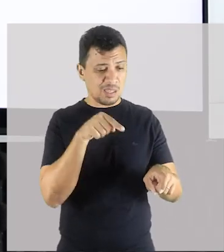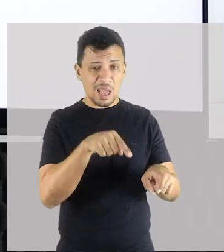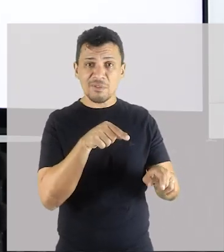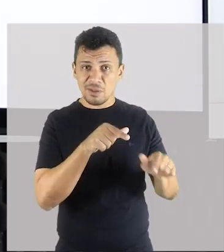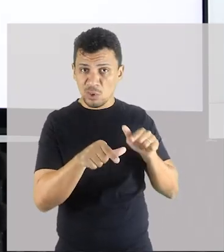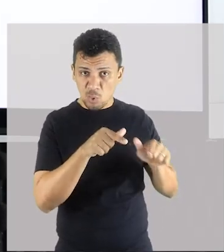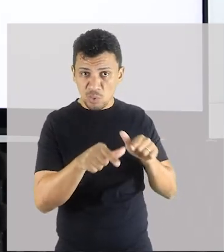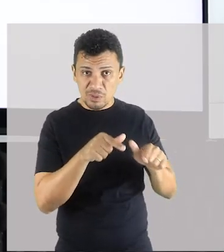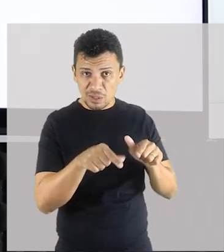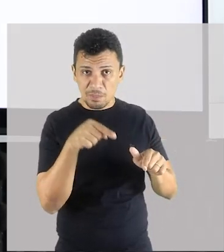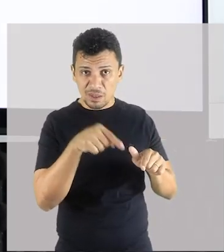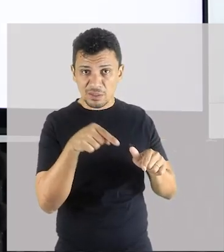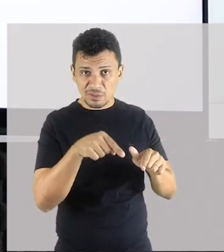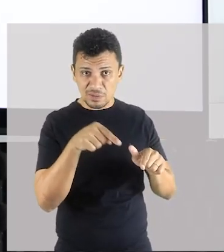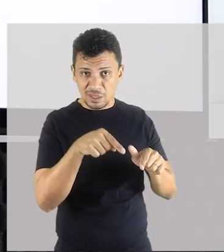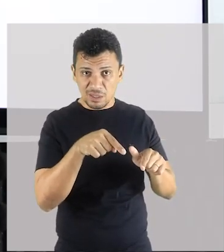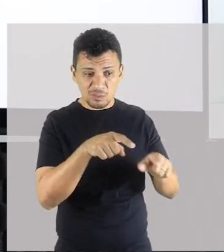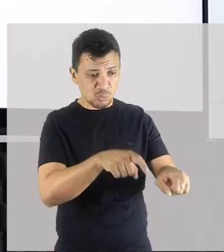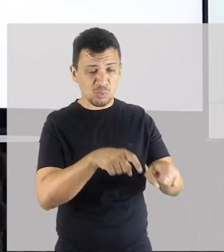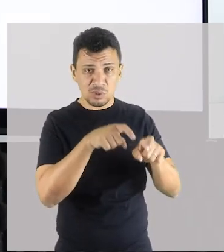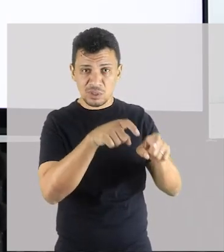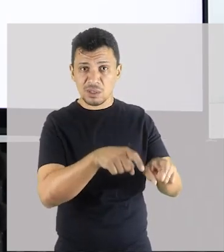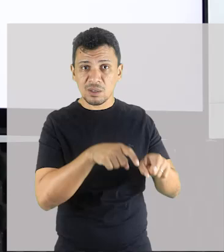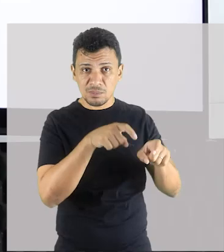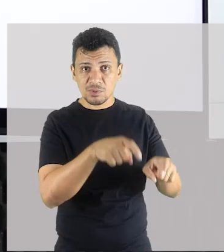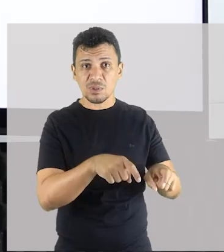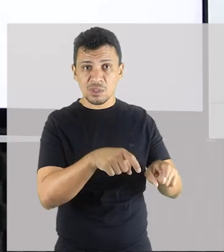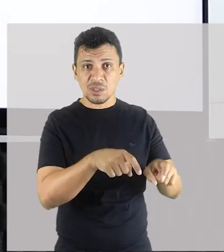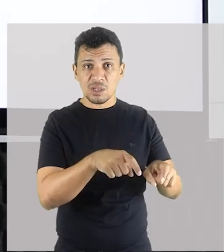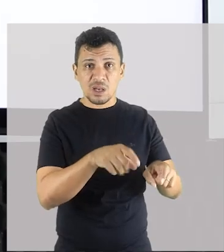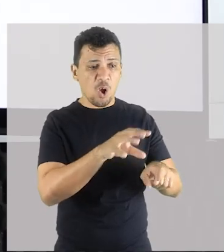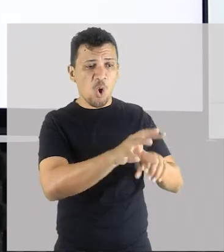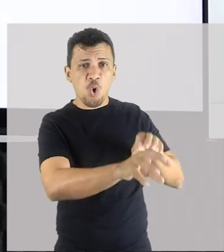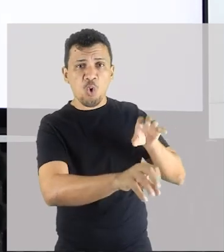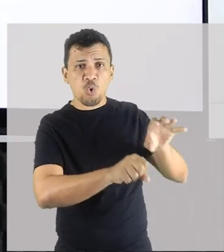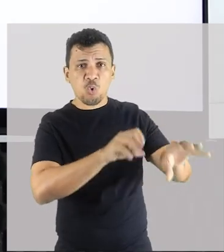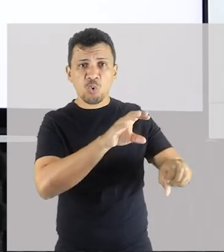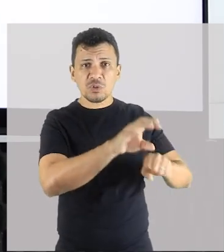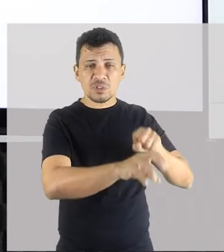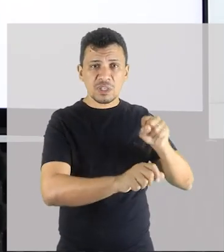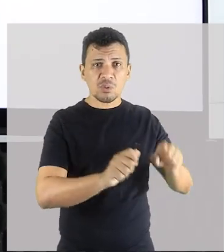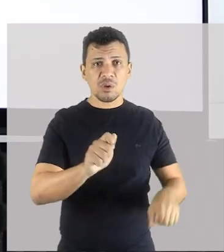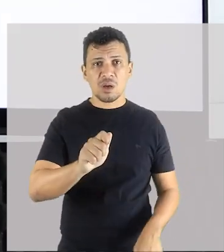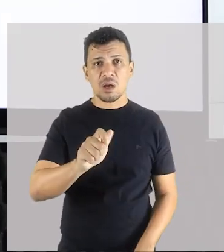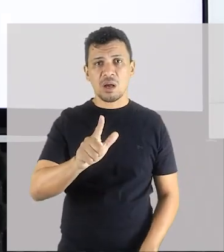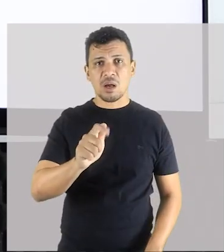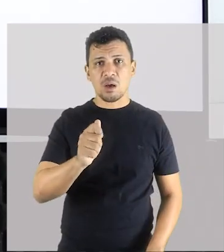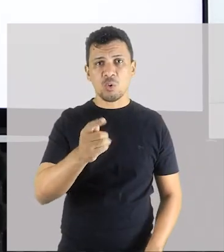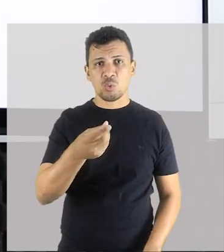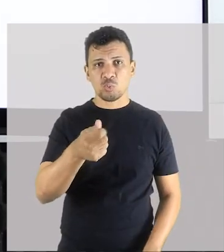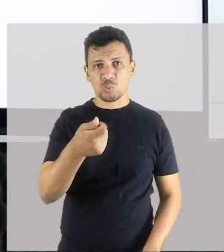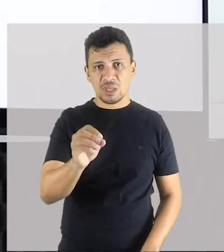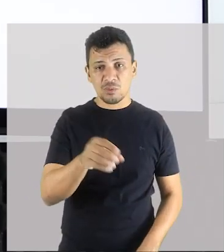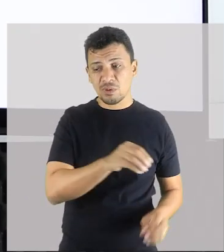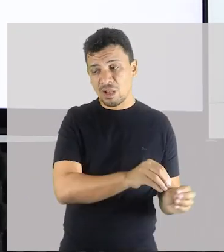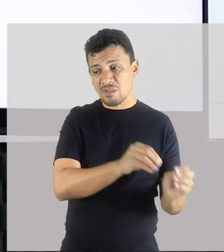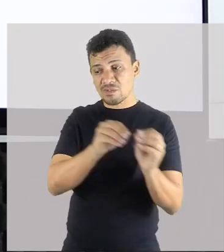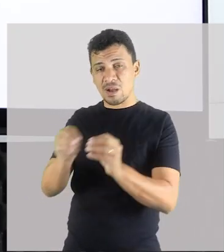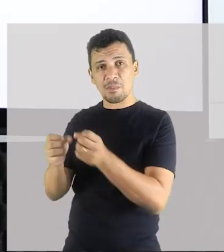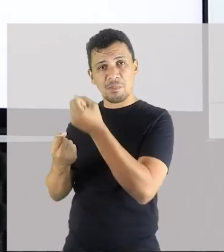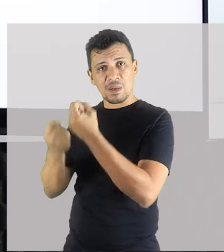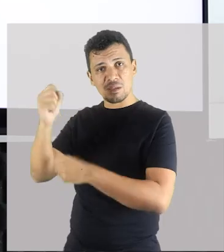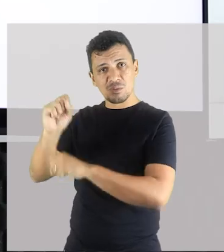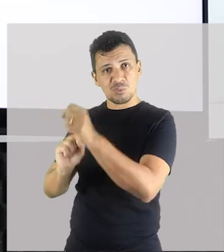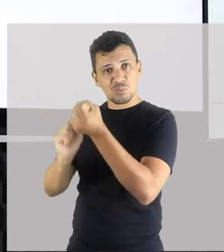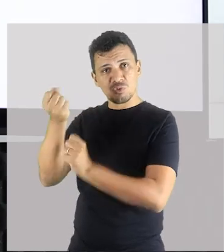realizado lá nos campos, que eram colhidos e enviados para a indústria têxtil da Inglaterra, era